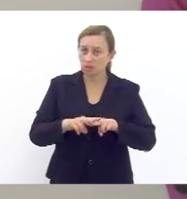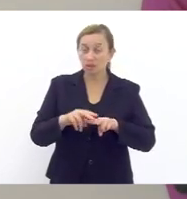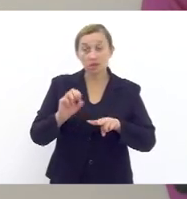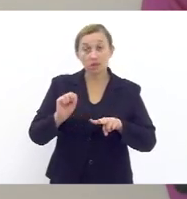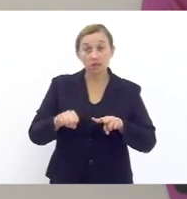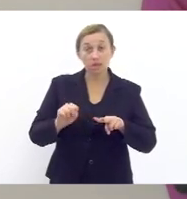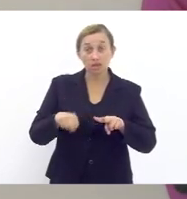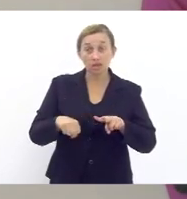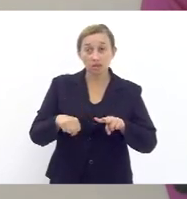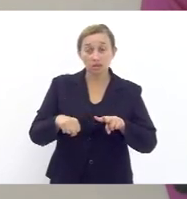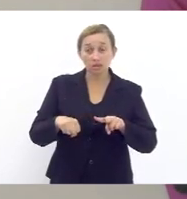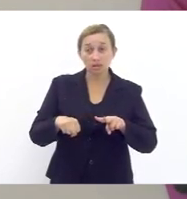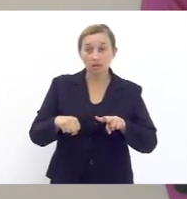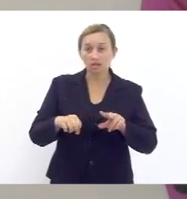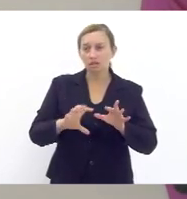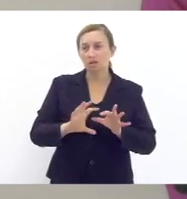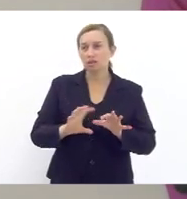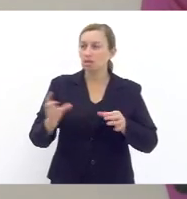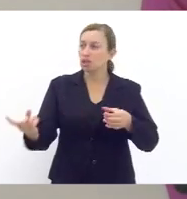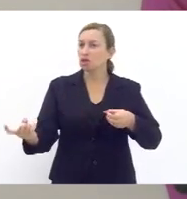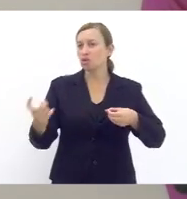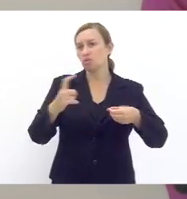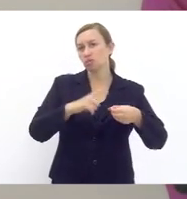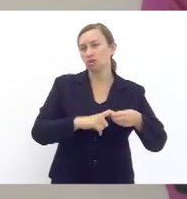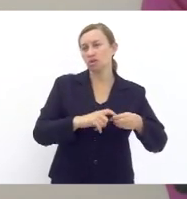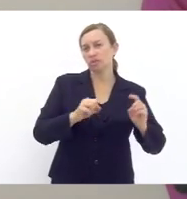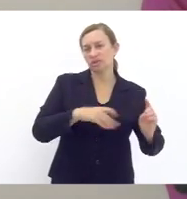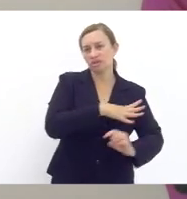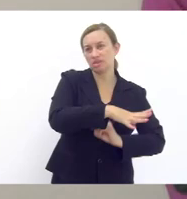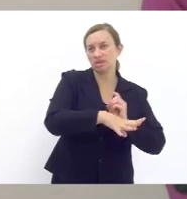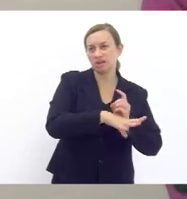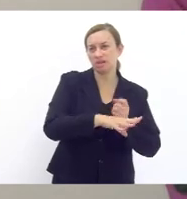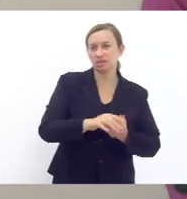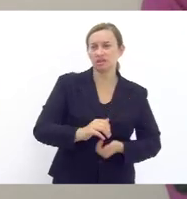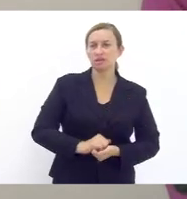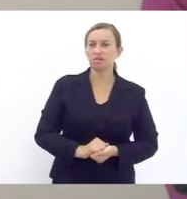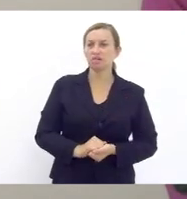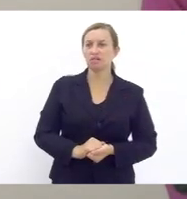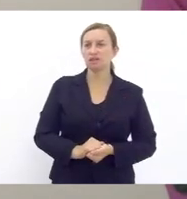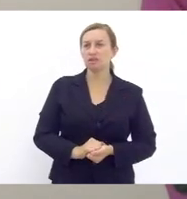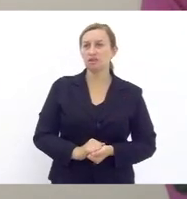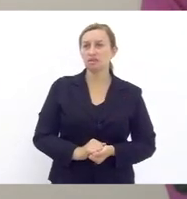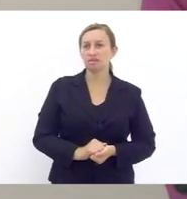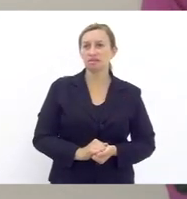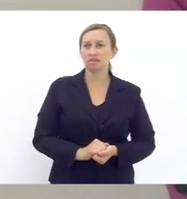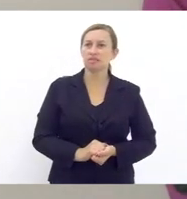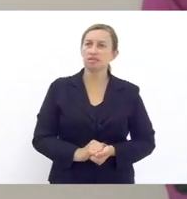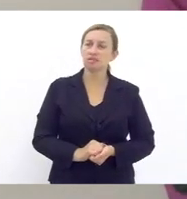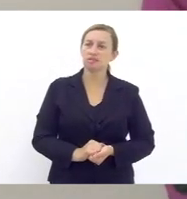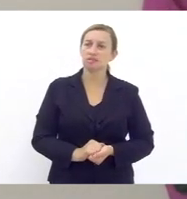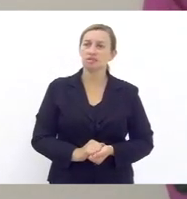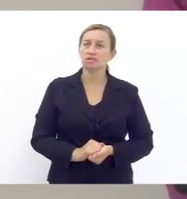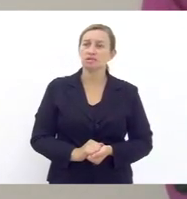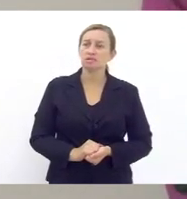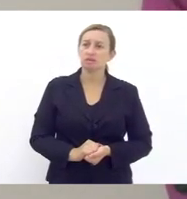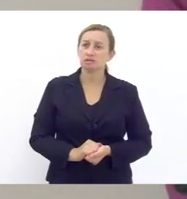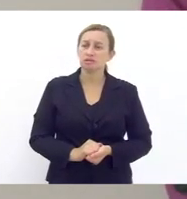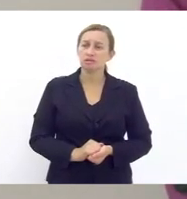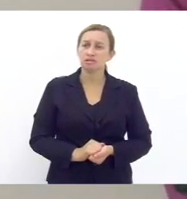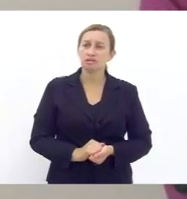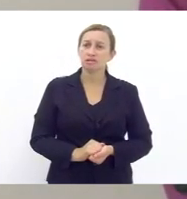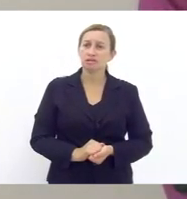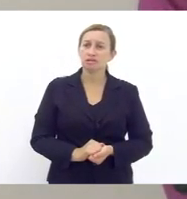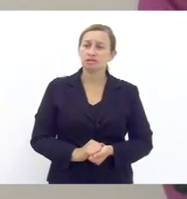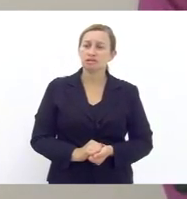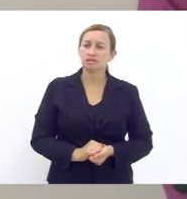sendo ressignificadas a sociedade a partir desse momento eu vou trazer uma das leis